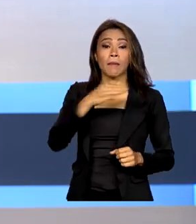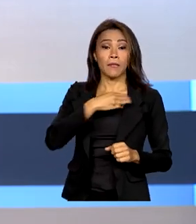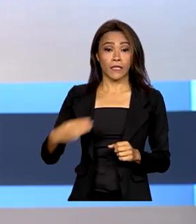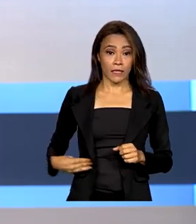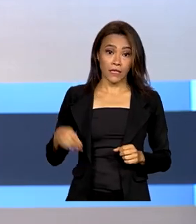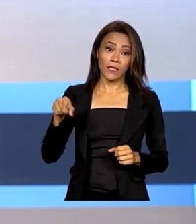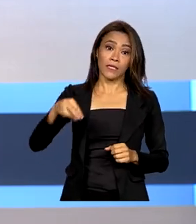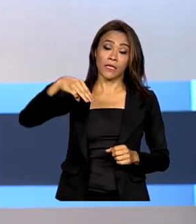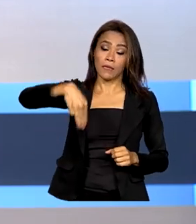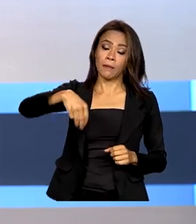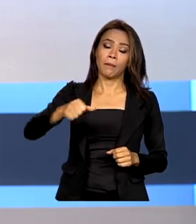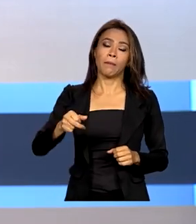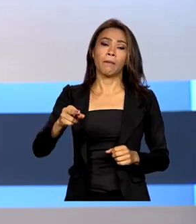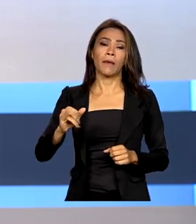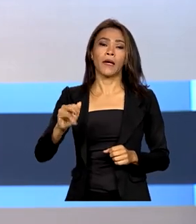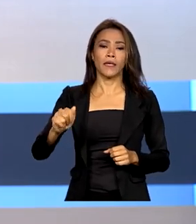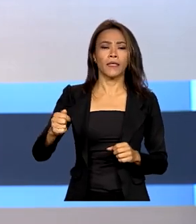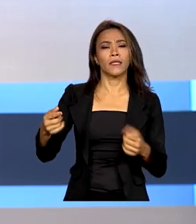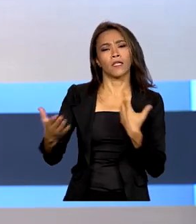desmatamento e promover a economia sustentável.